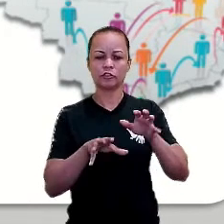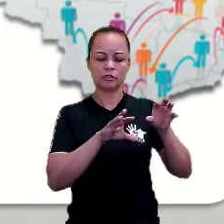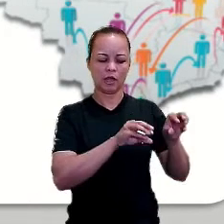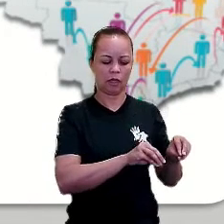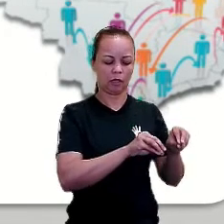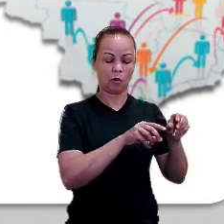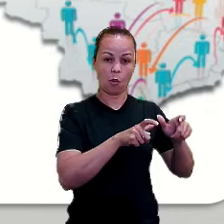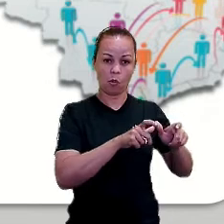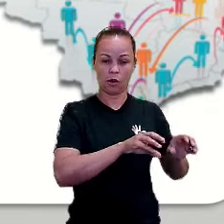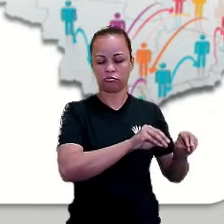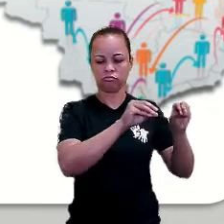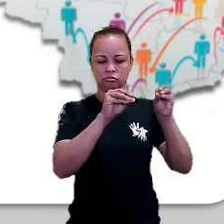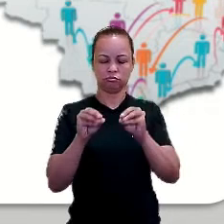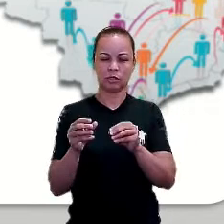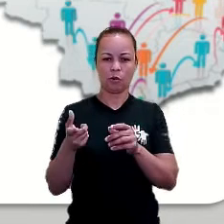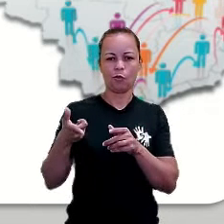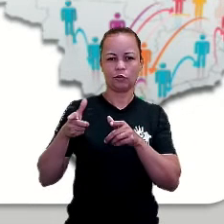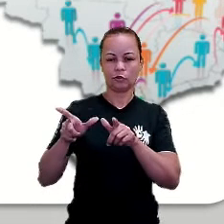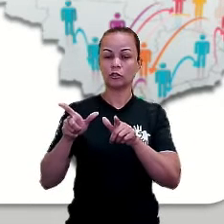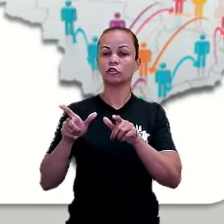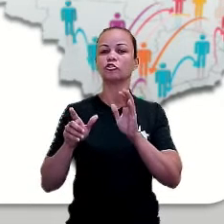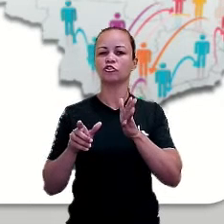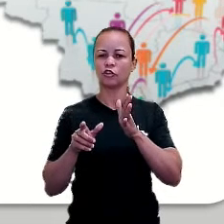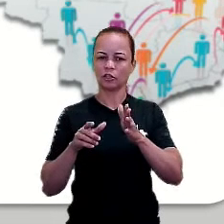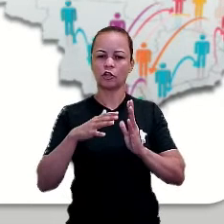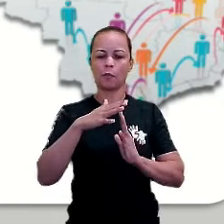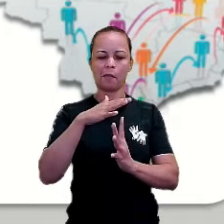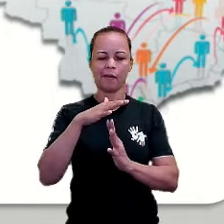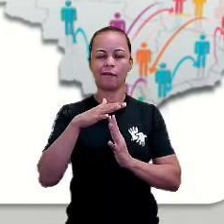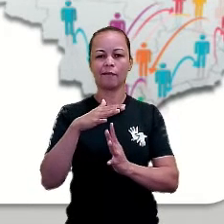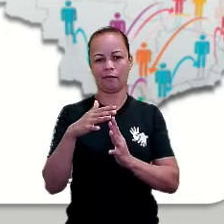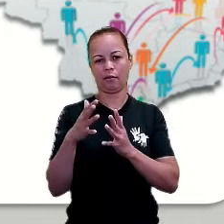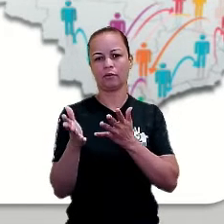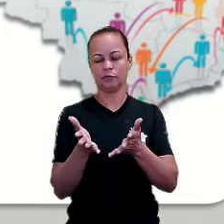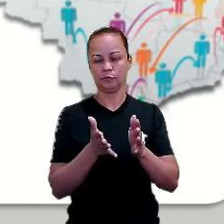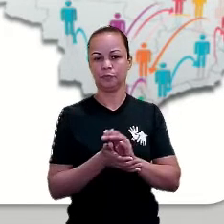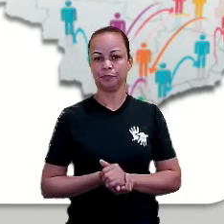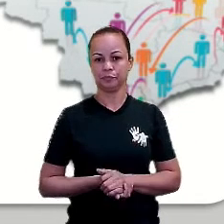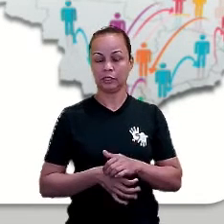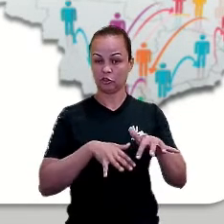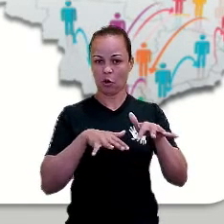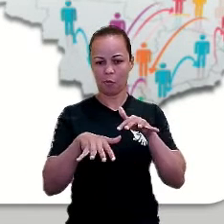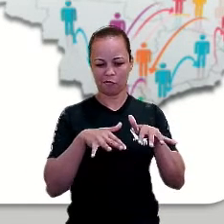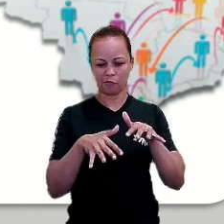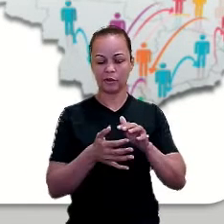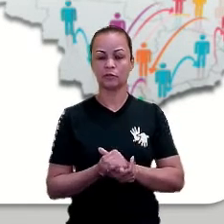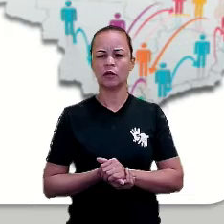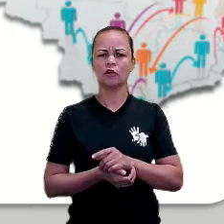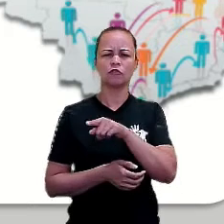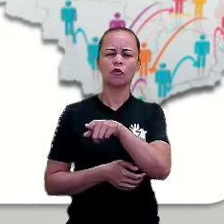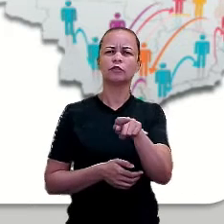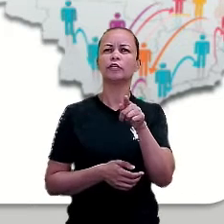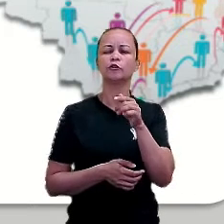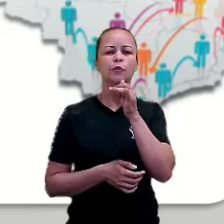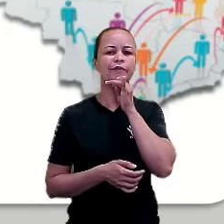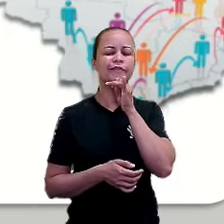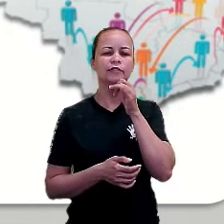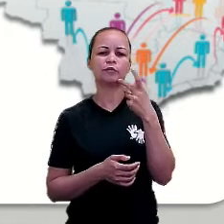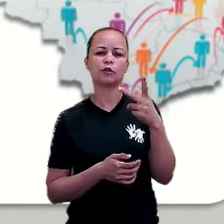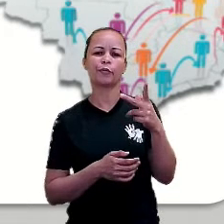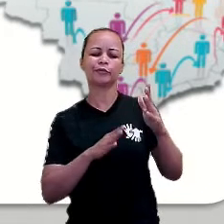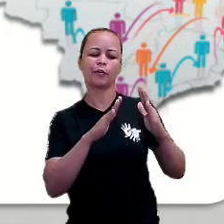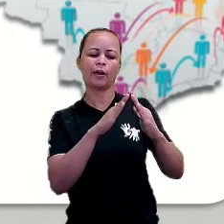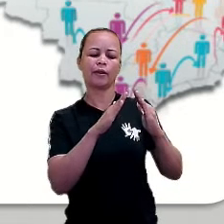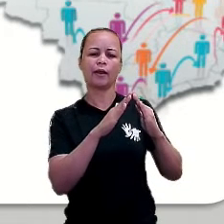de origem para outro local, já estamos migrando, já é um movimento migratório. Então, quando vocês estão em casa e saem